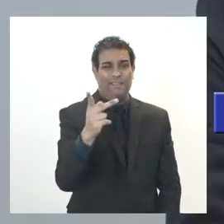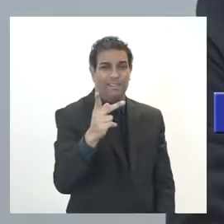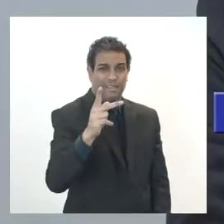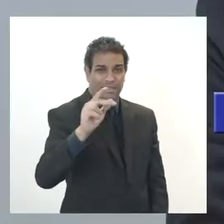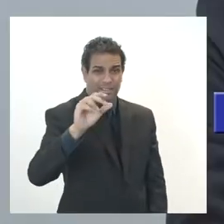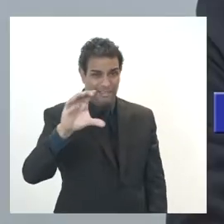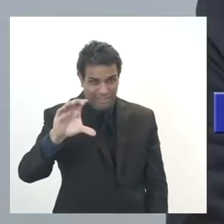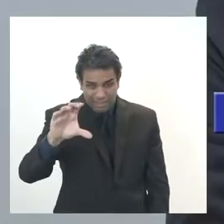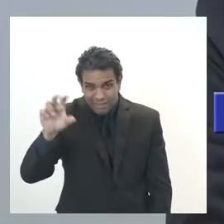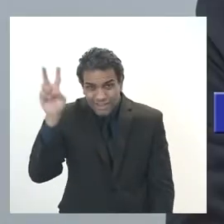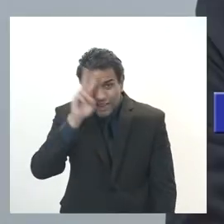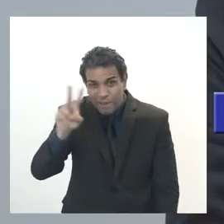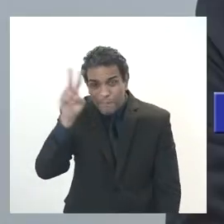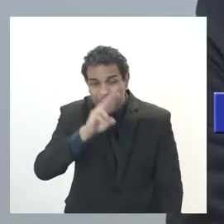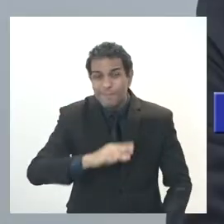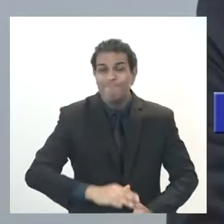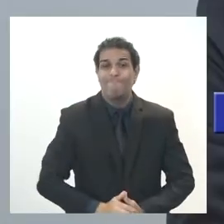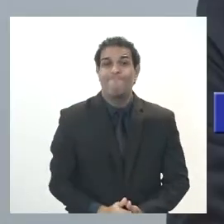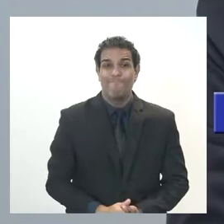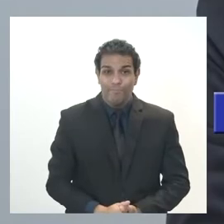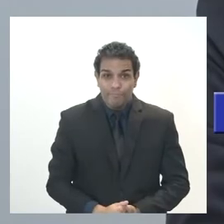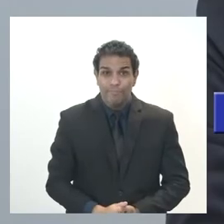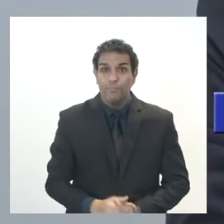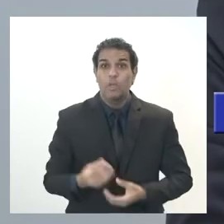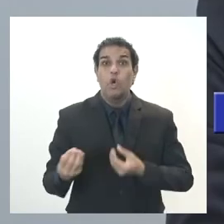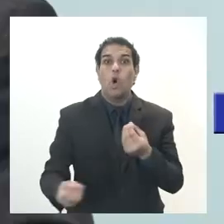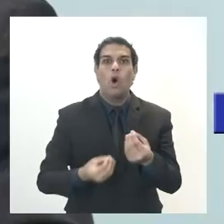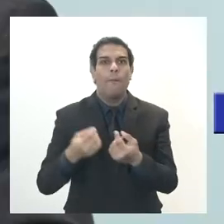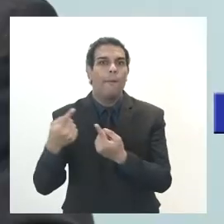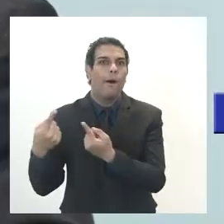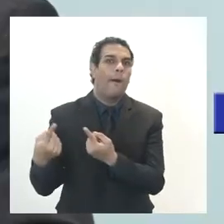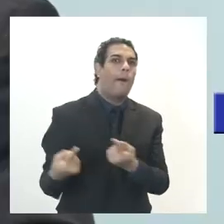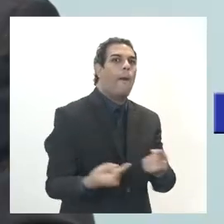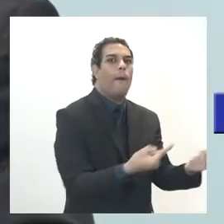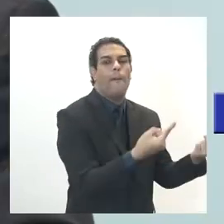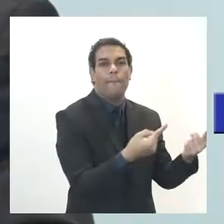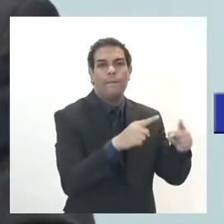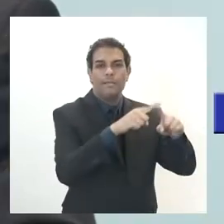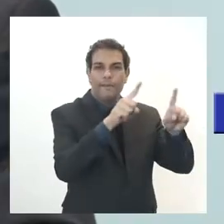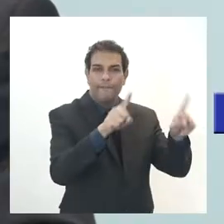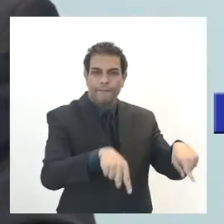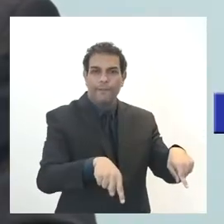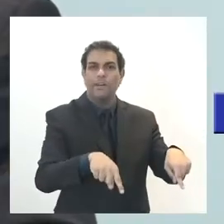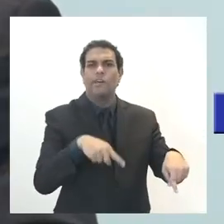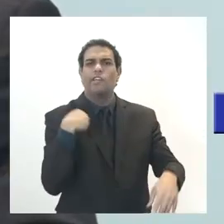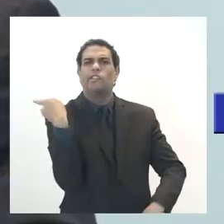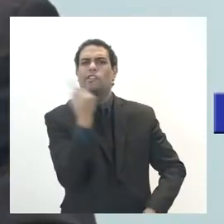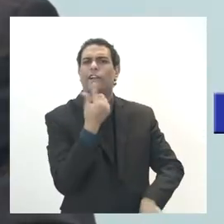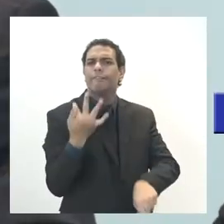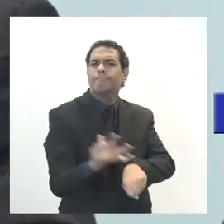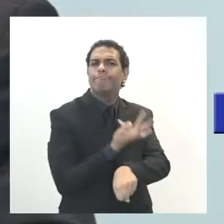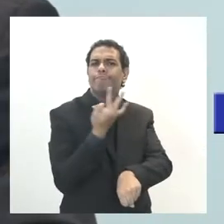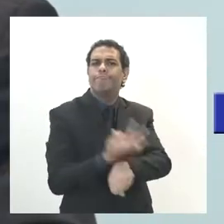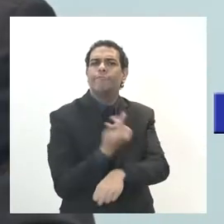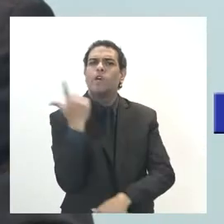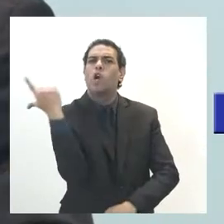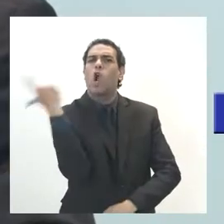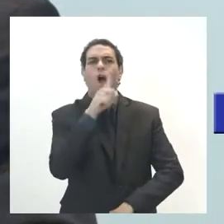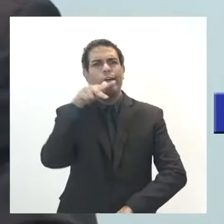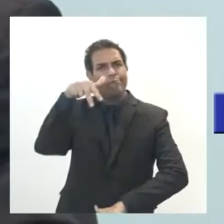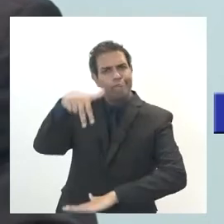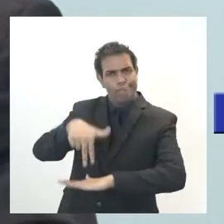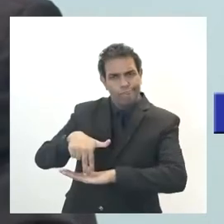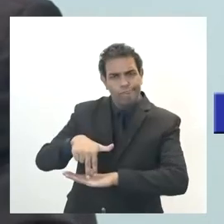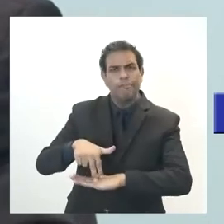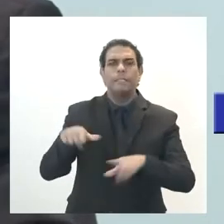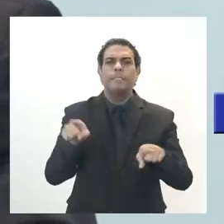a a investida foi muito forte Mas conseguimos resistir resistir resistir mos